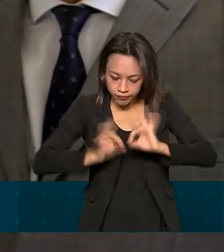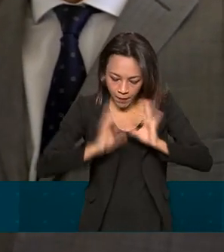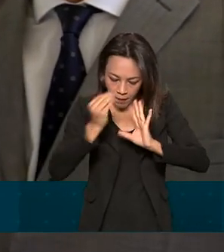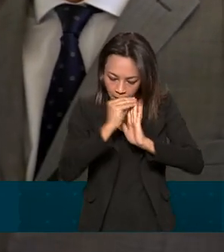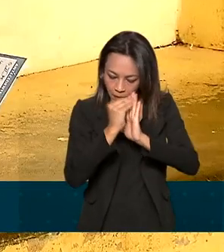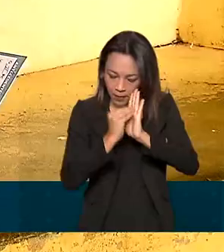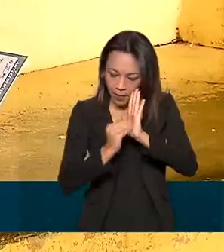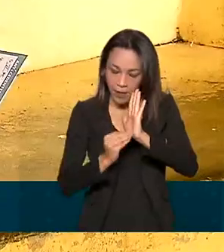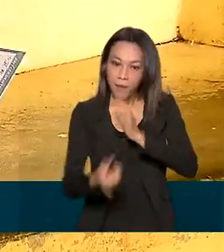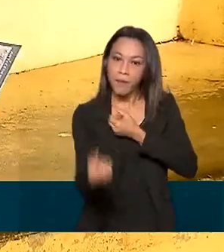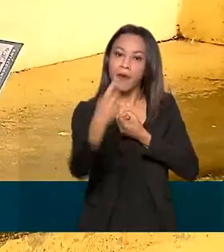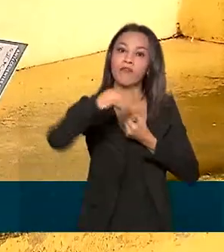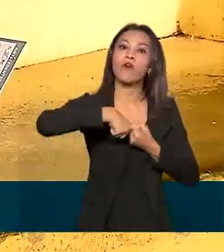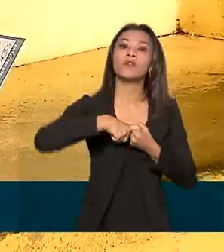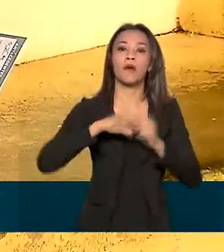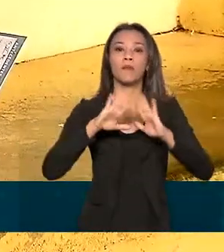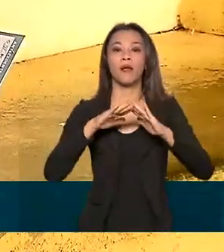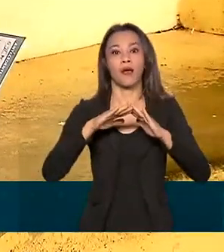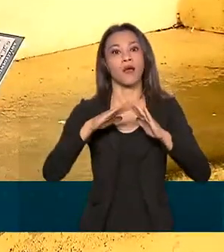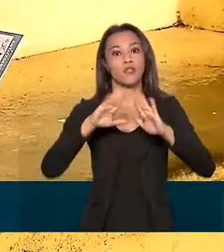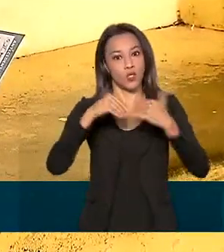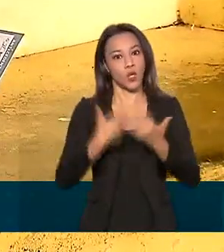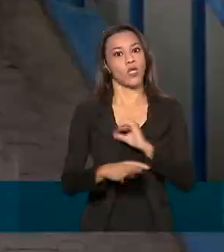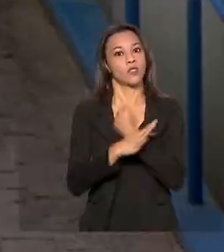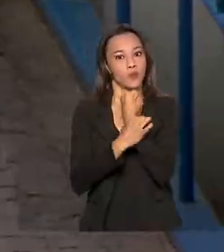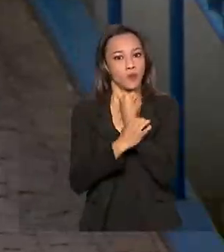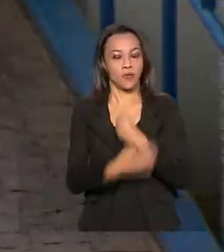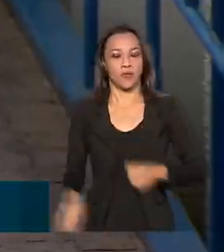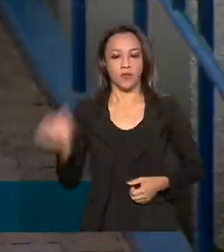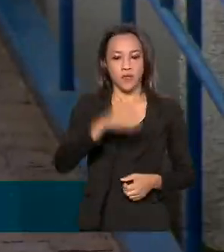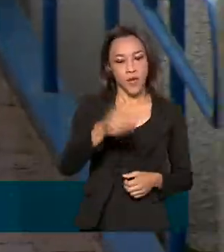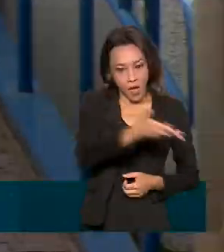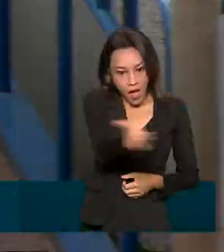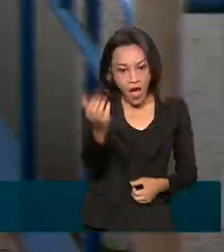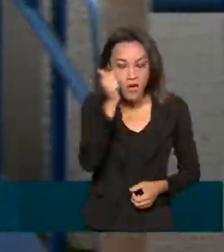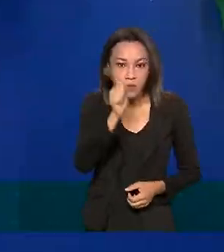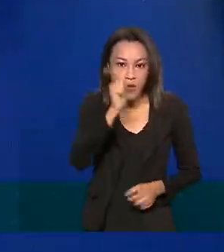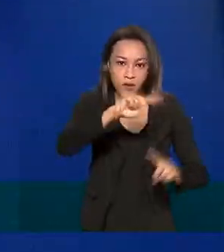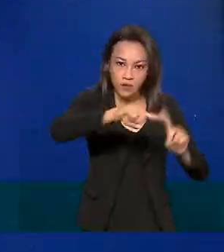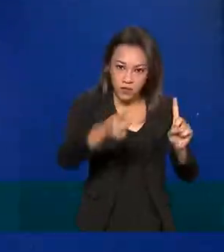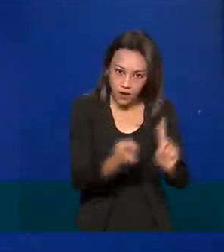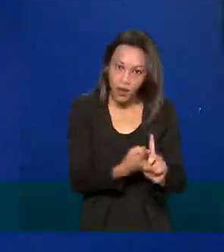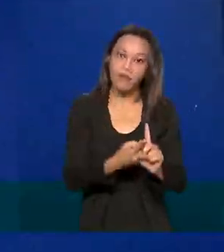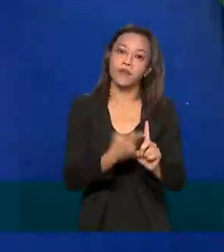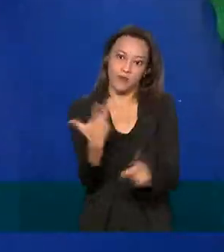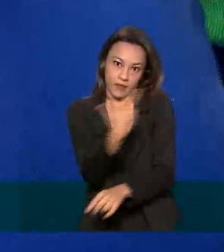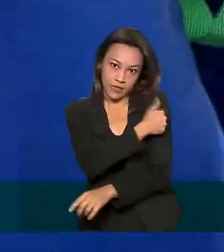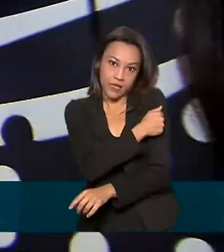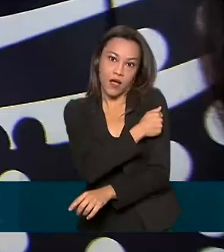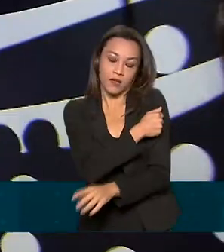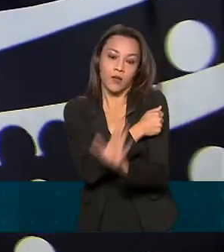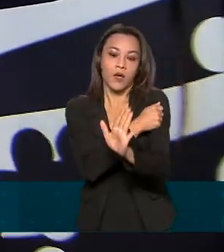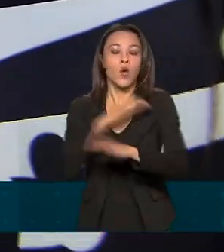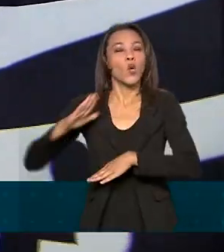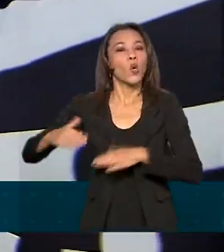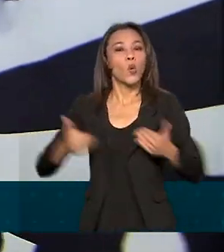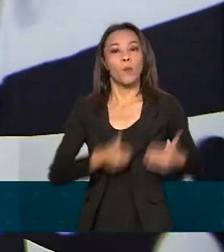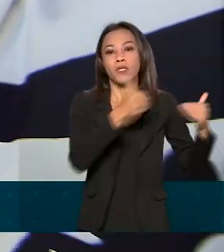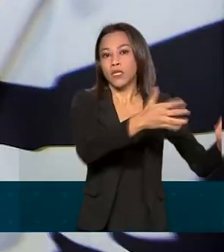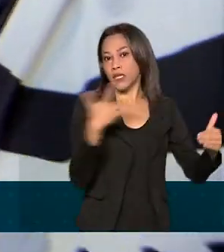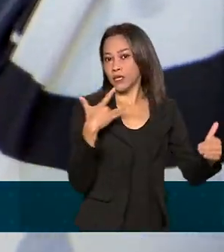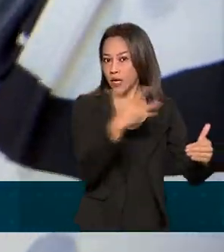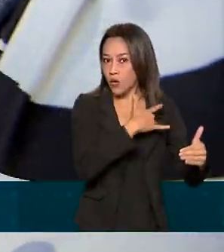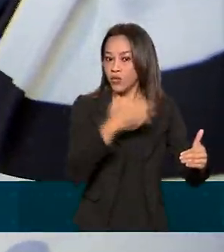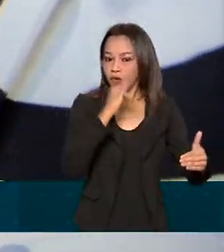o retorno seguro. Quanto à imunização de grávidas contra a Covid-19, o Ministério da Saúde decidiu liberar as